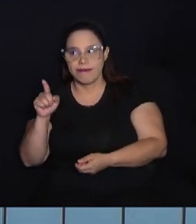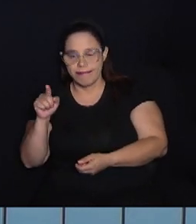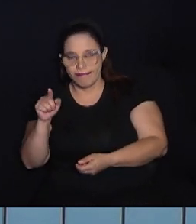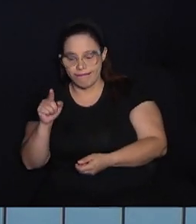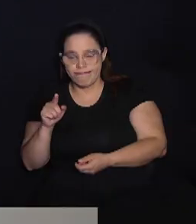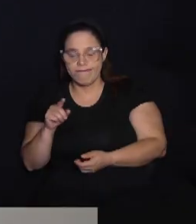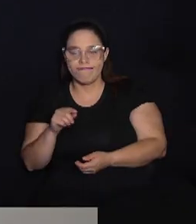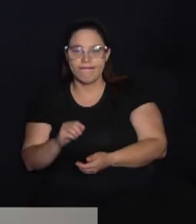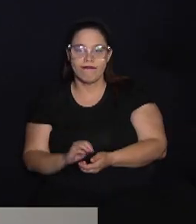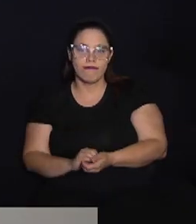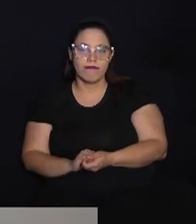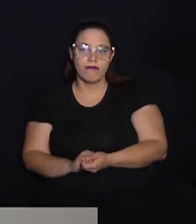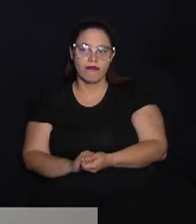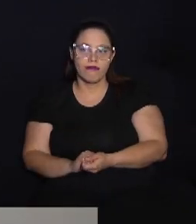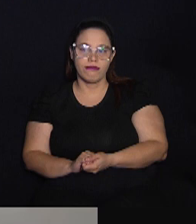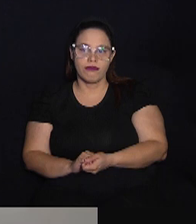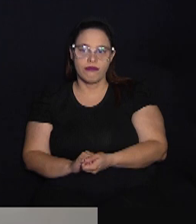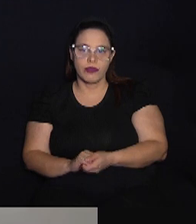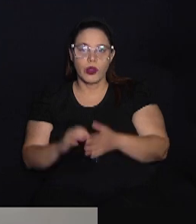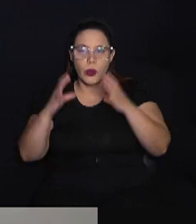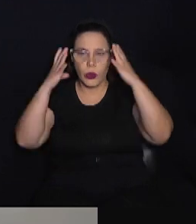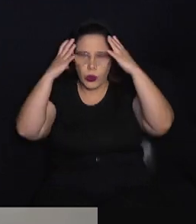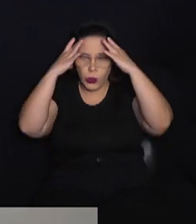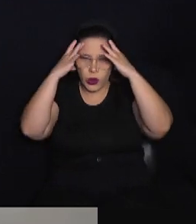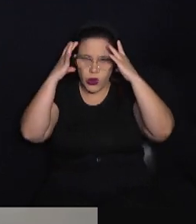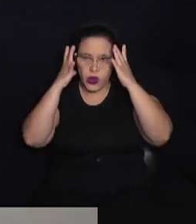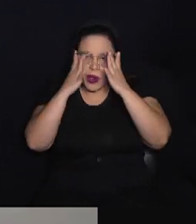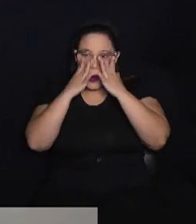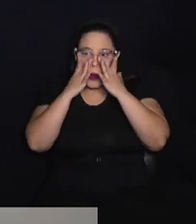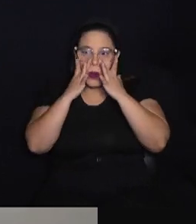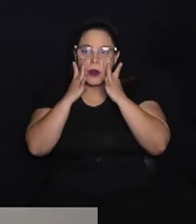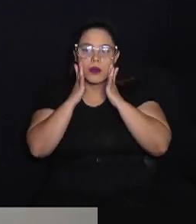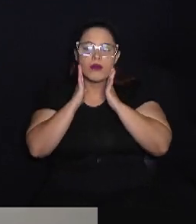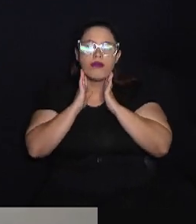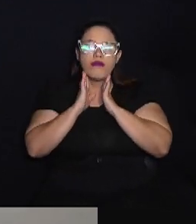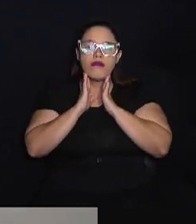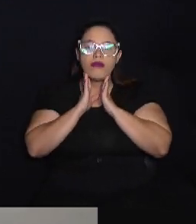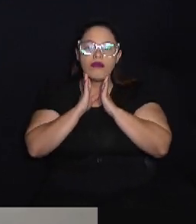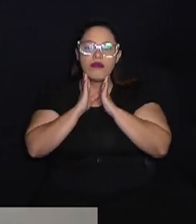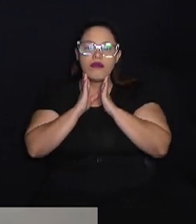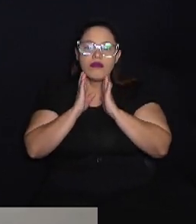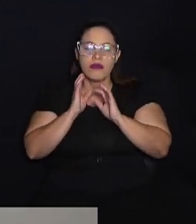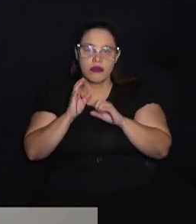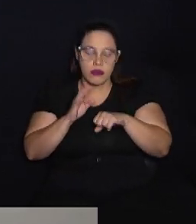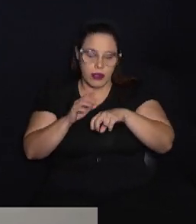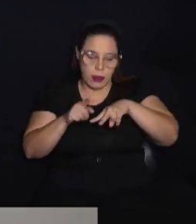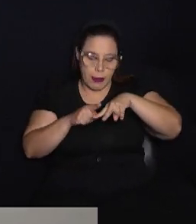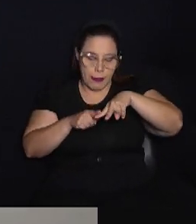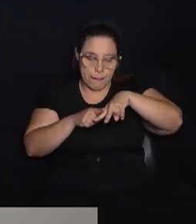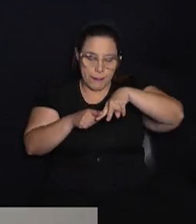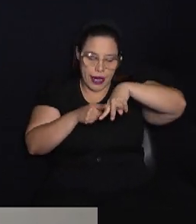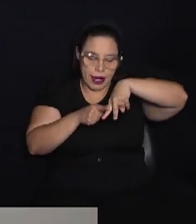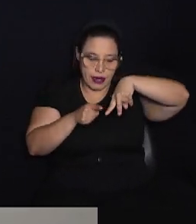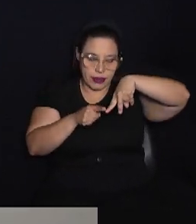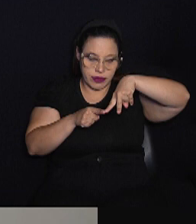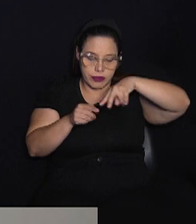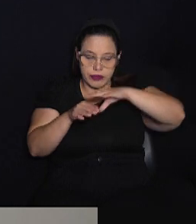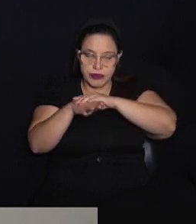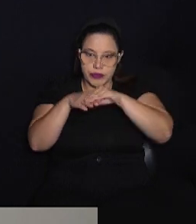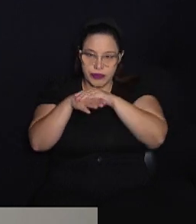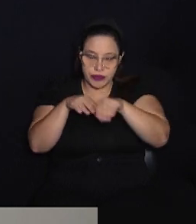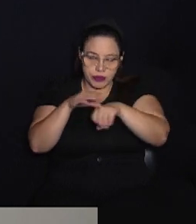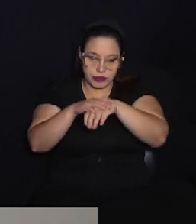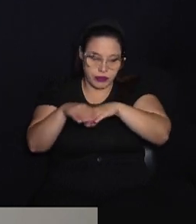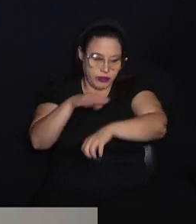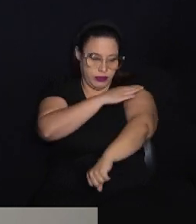existem. Geralmente, o rosto é mais acometido e as extremidades, perna e pés,